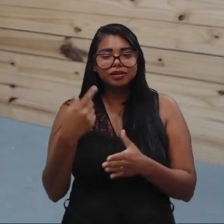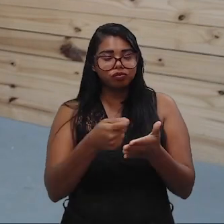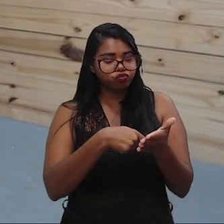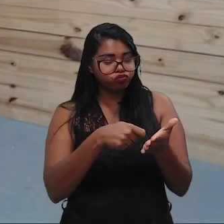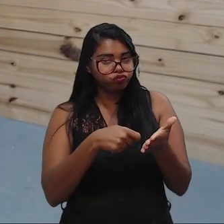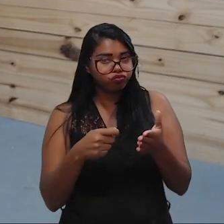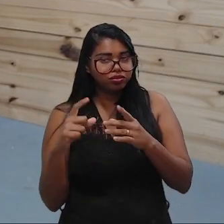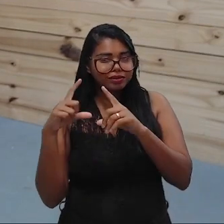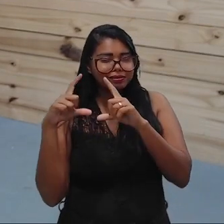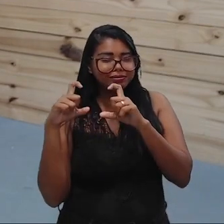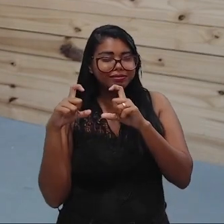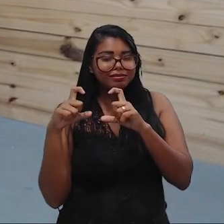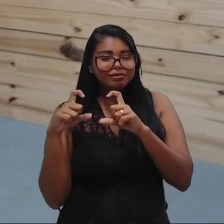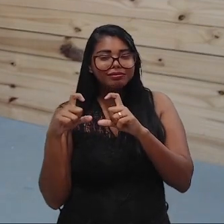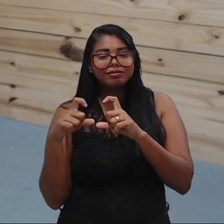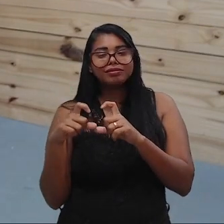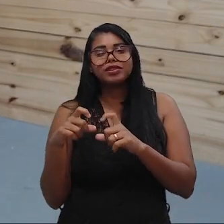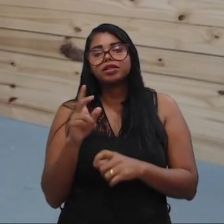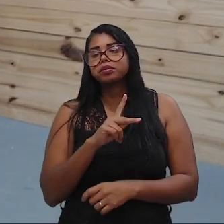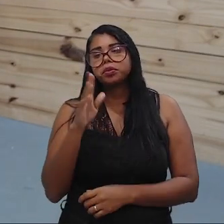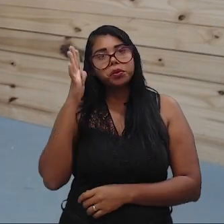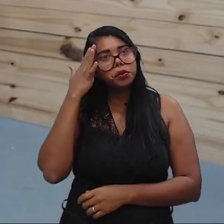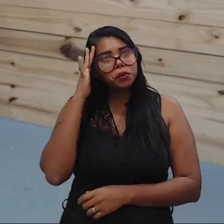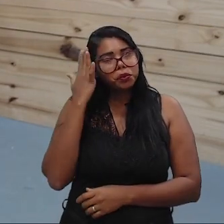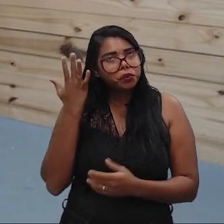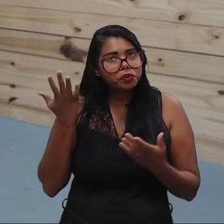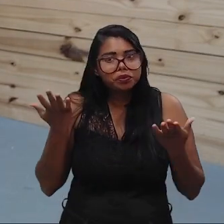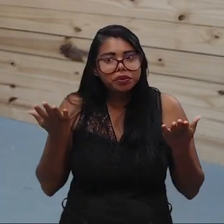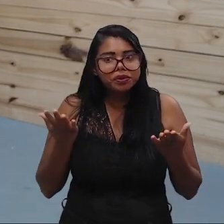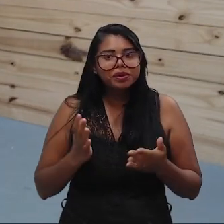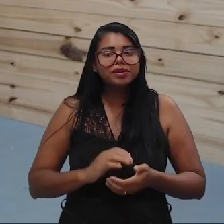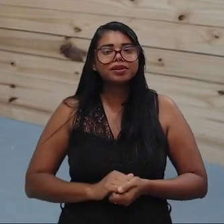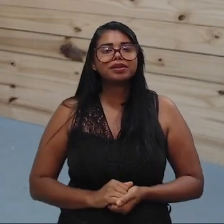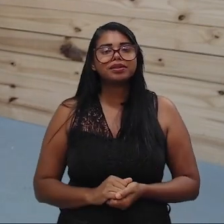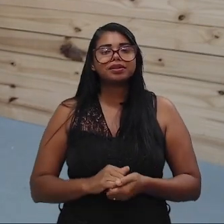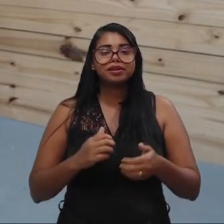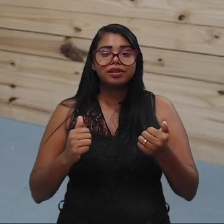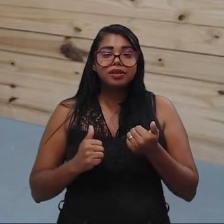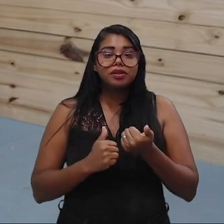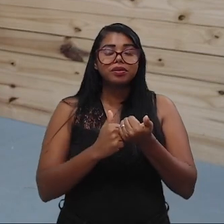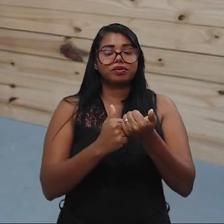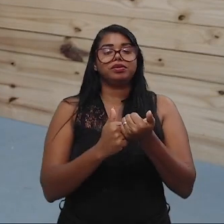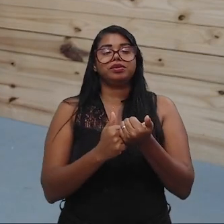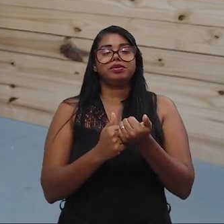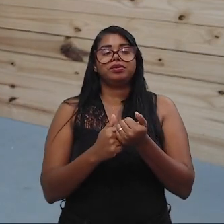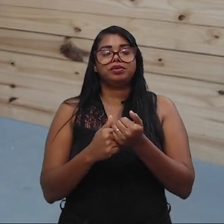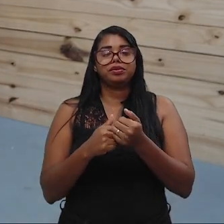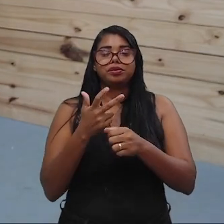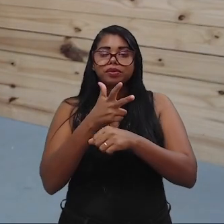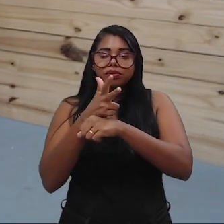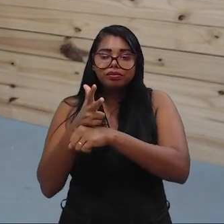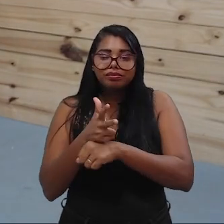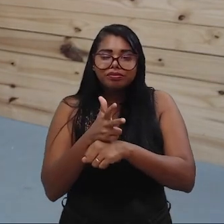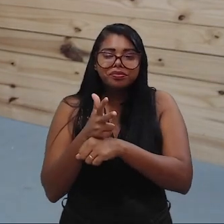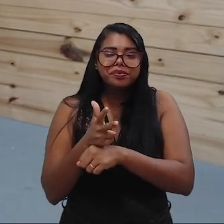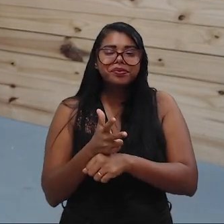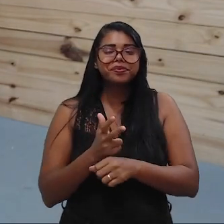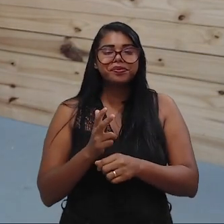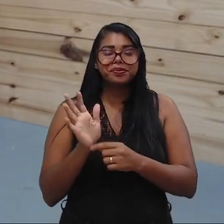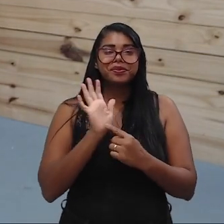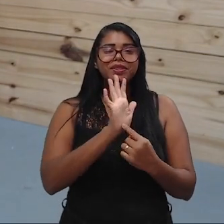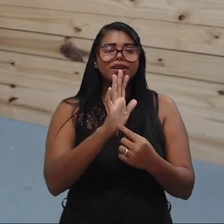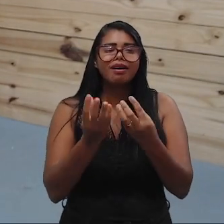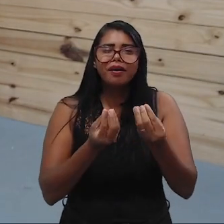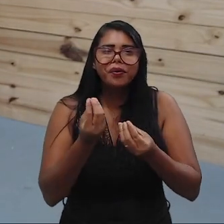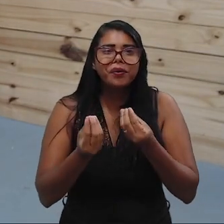vai dar um print e vai chegar lá, professora, eu não entendi isso, professora, eu queria uma ajudinha em relação a isso, me mande um vídeo mais prático, me mostre